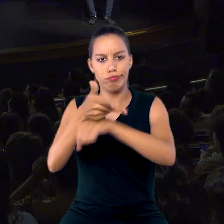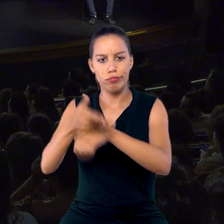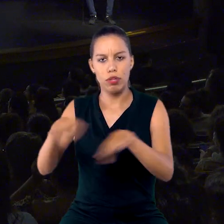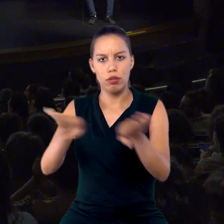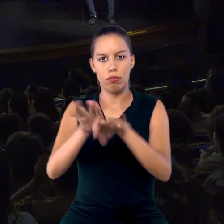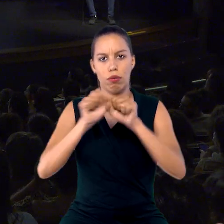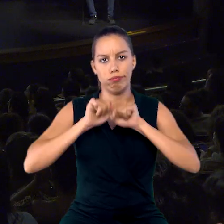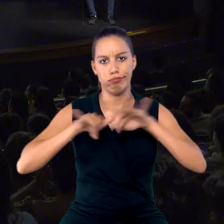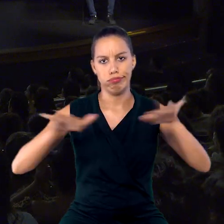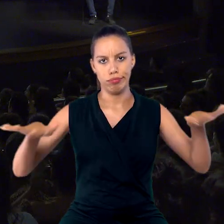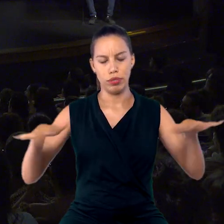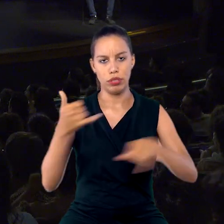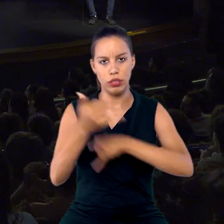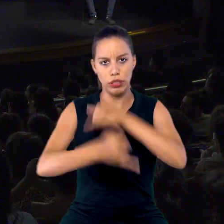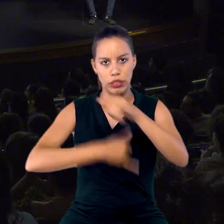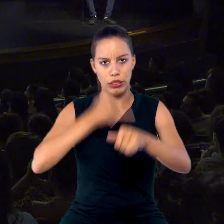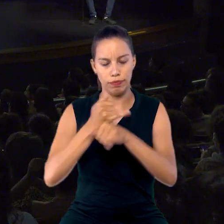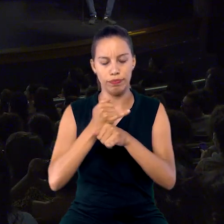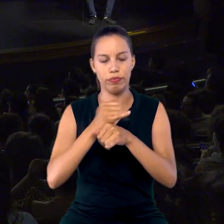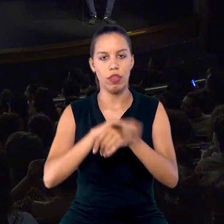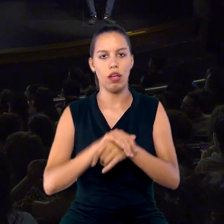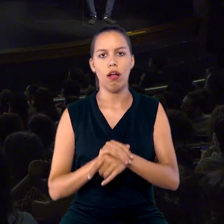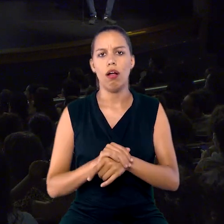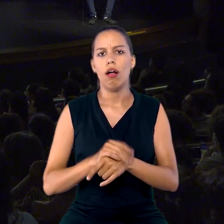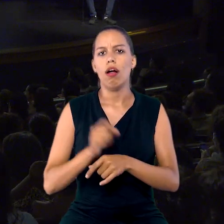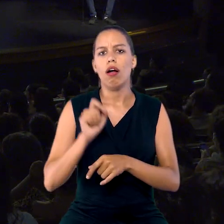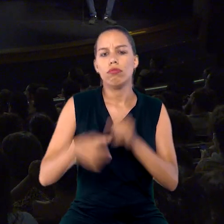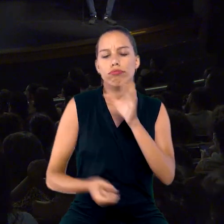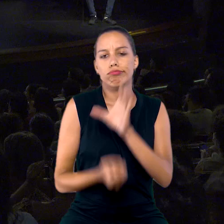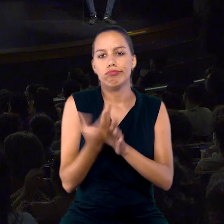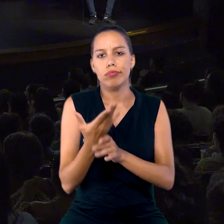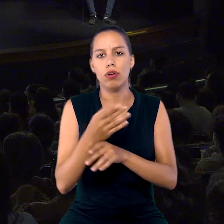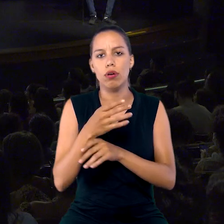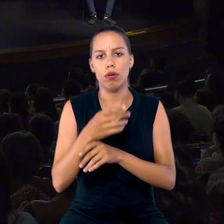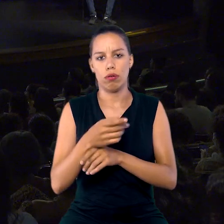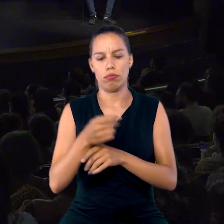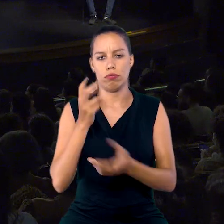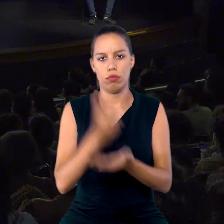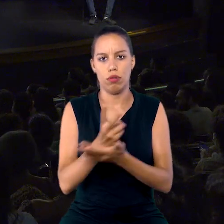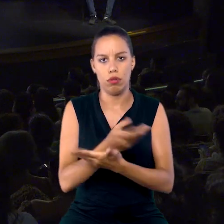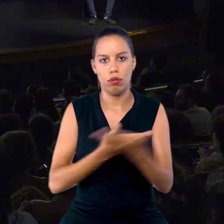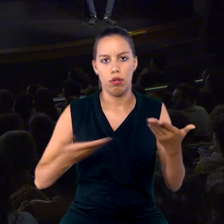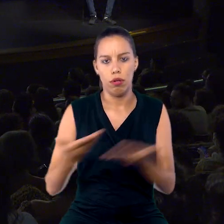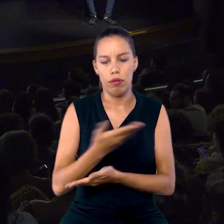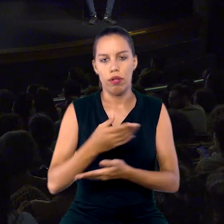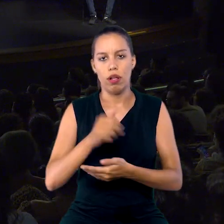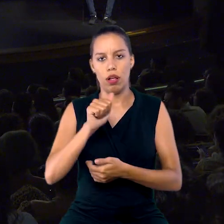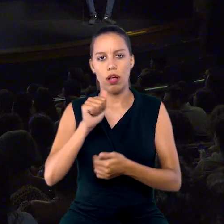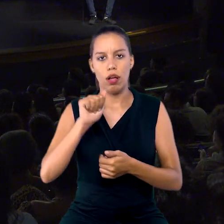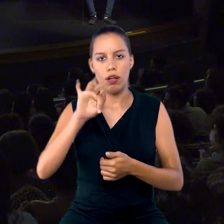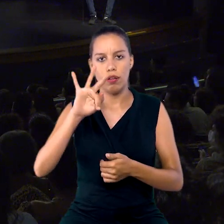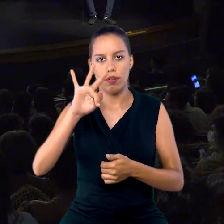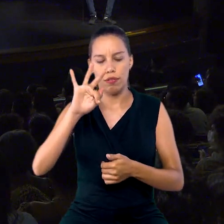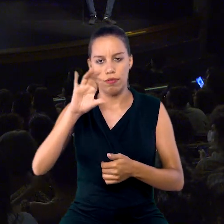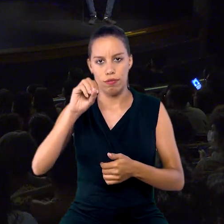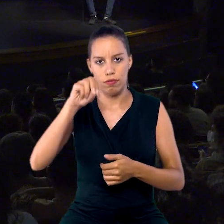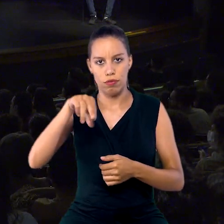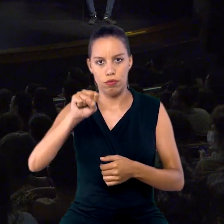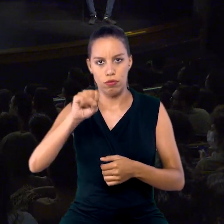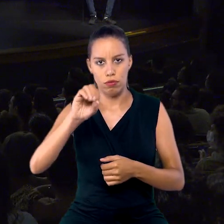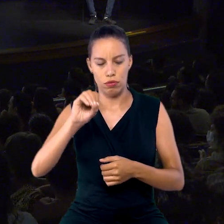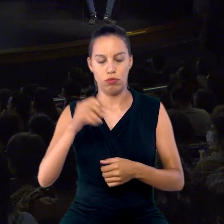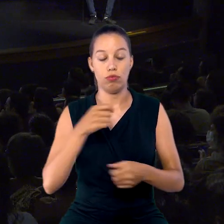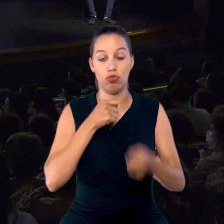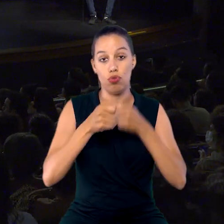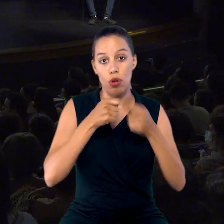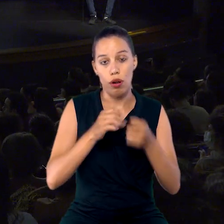O projeto Sempre um Papo, idealizado pelo jornalista e escritor mineiro Afonso Borges, nessa edição em parceria com o SESC, apresenta